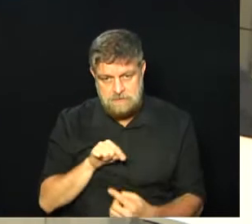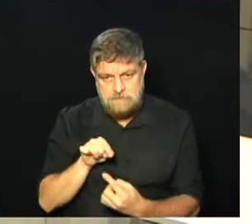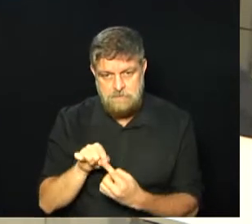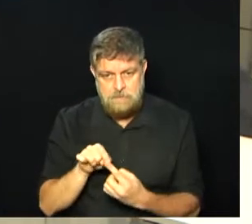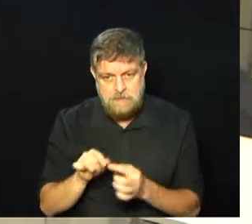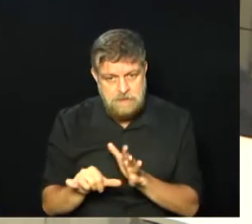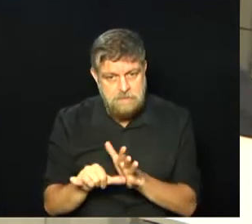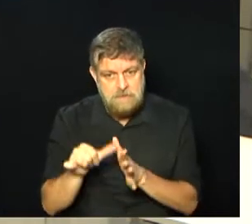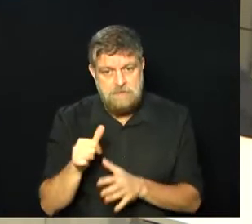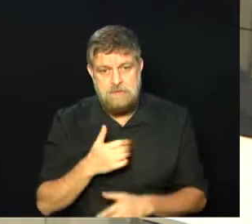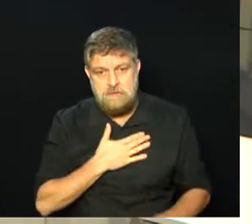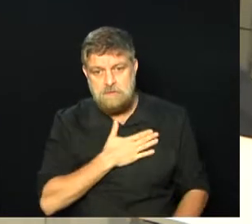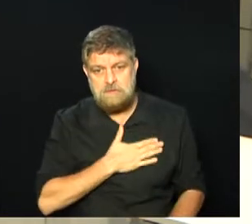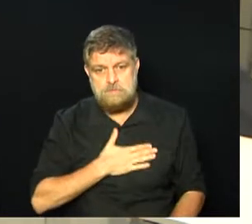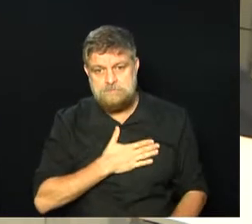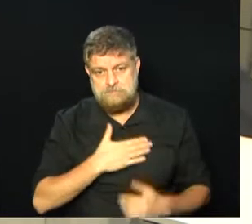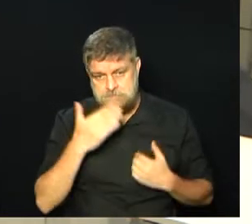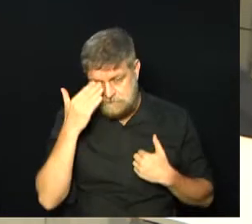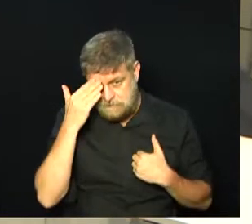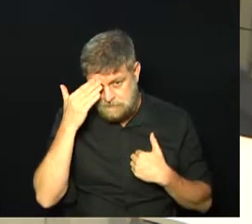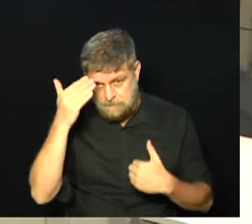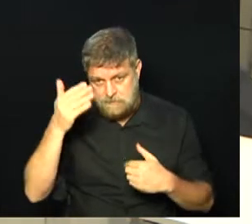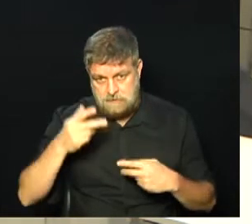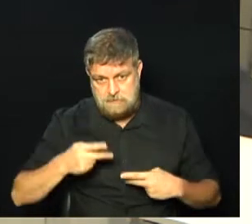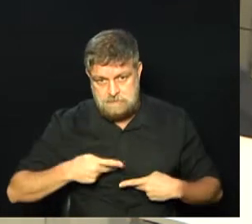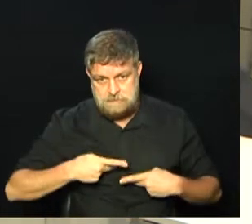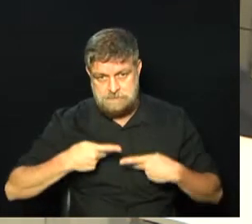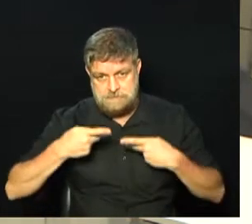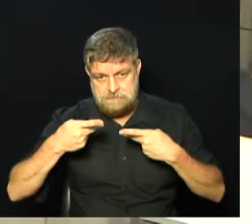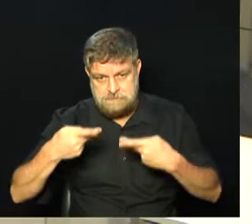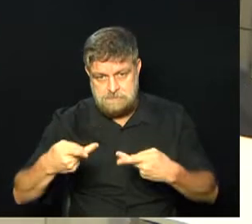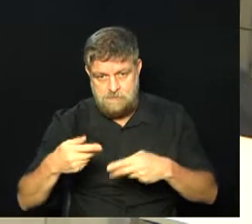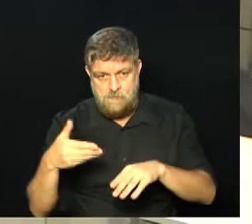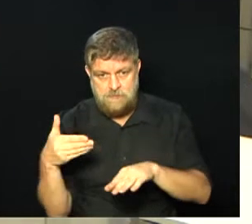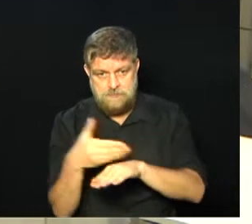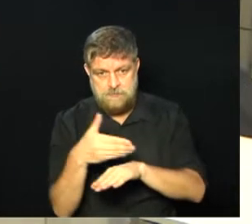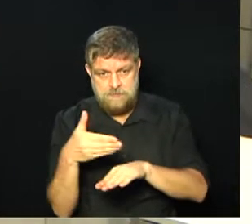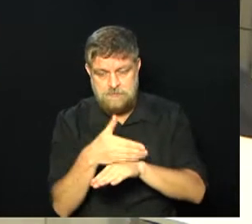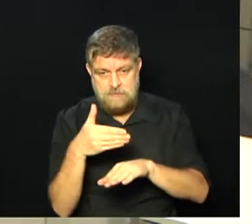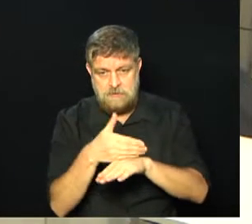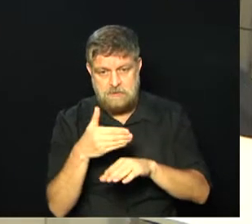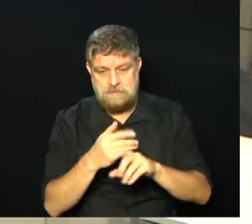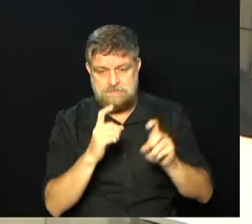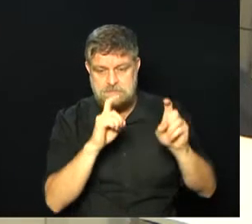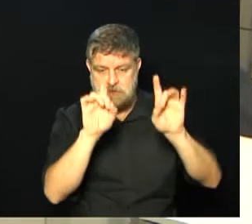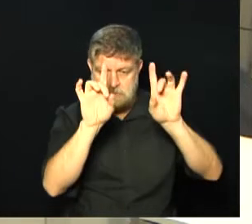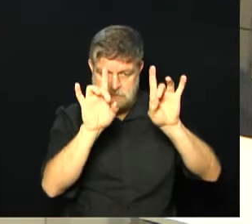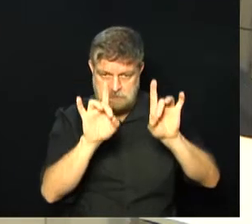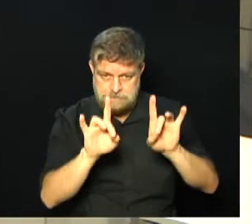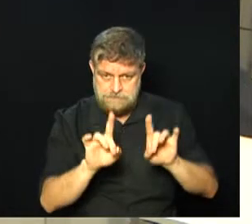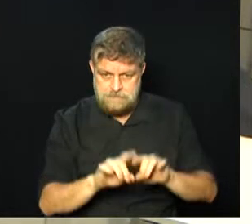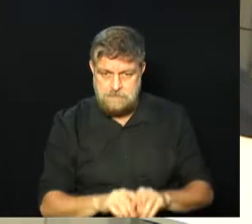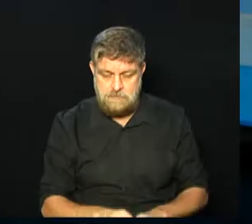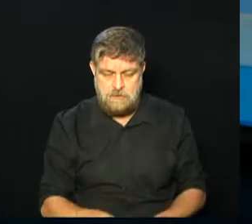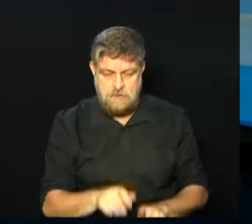eu gostaria de agradecer pelo convite para participar dessa sessão solene de encerramento do